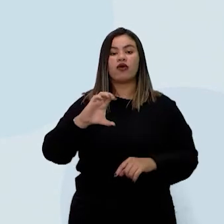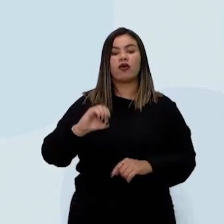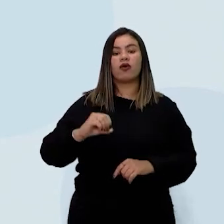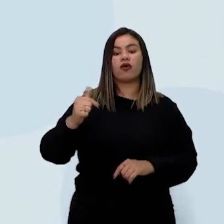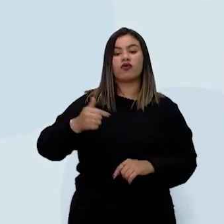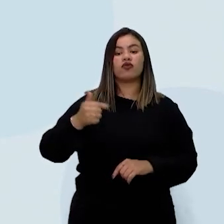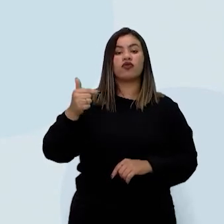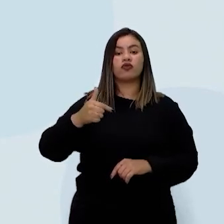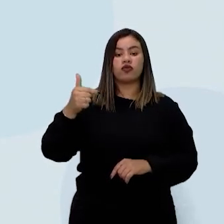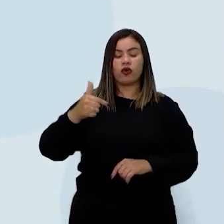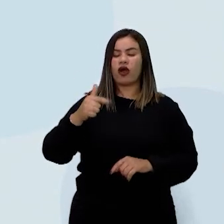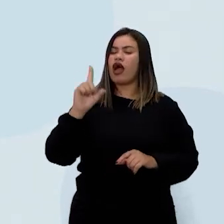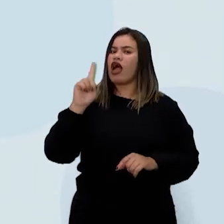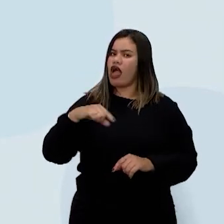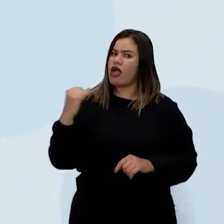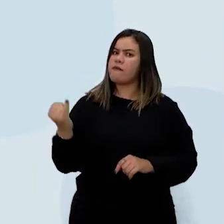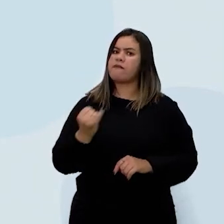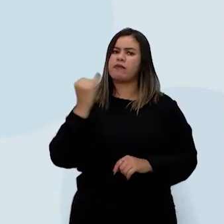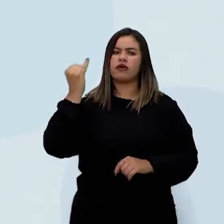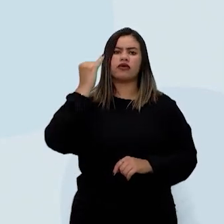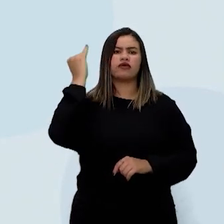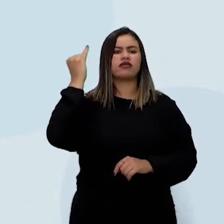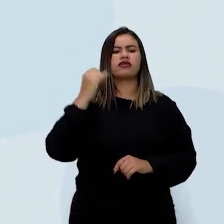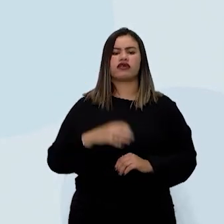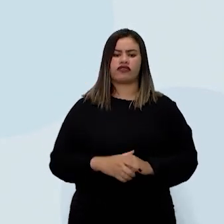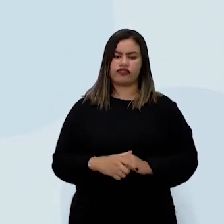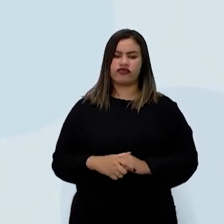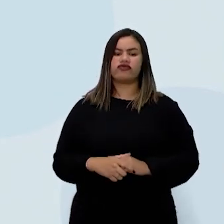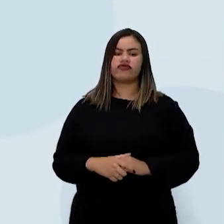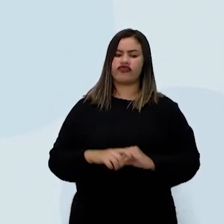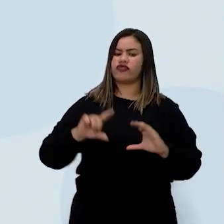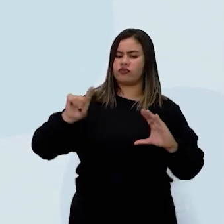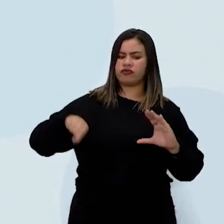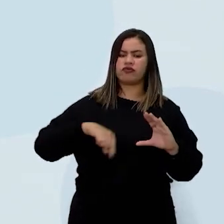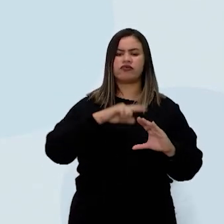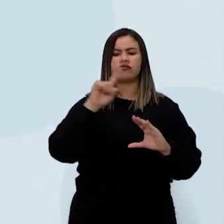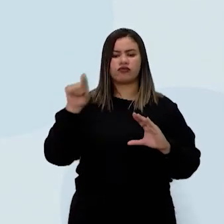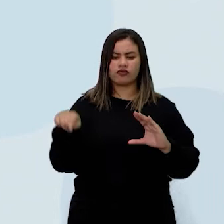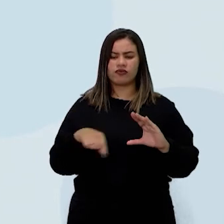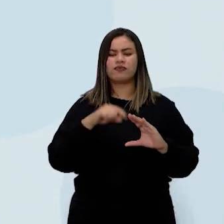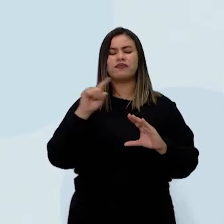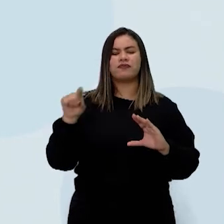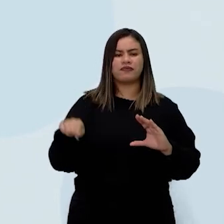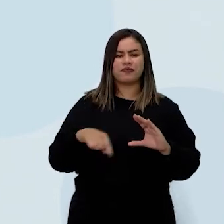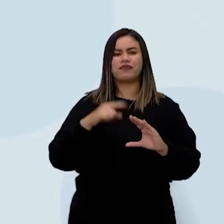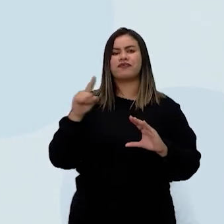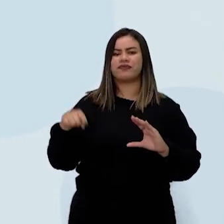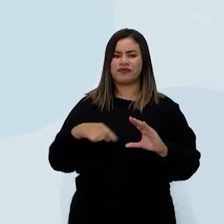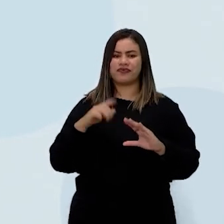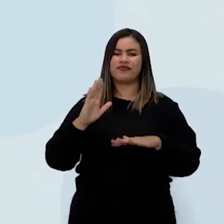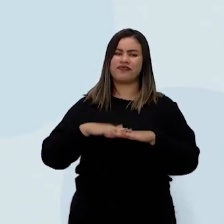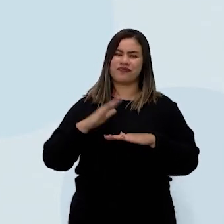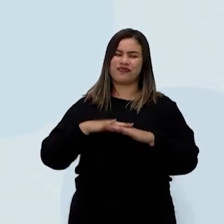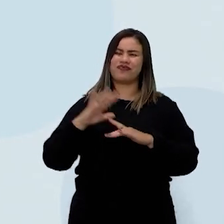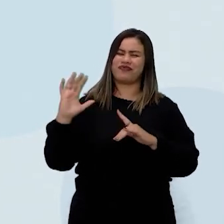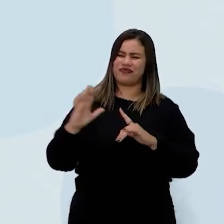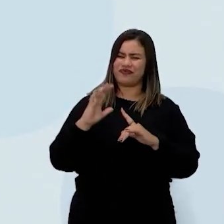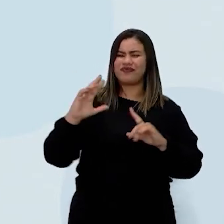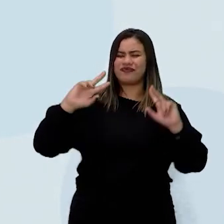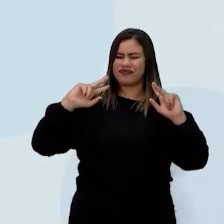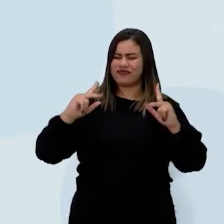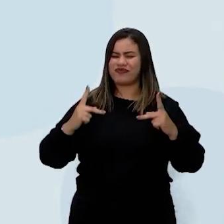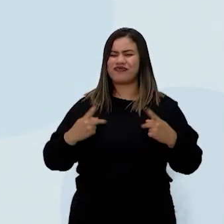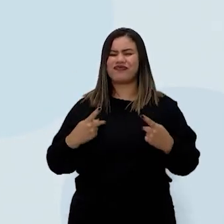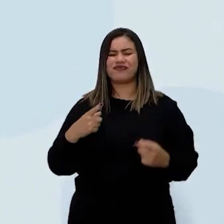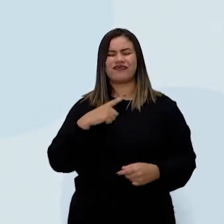também é importante e também sofre bastante da interferência humana nesse ciclo. A gente tem,